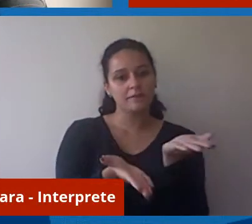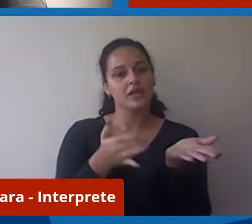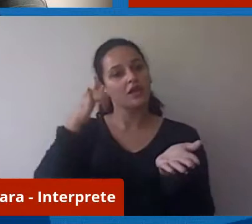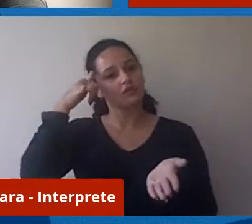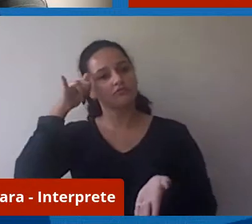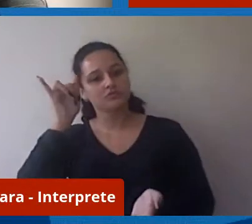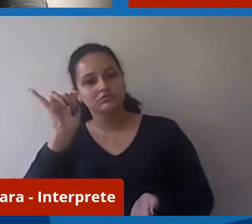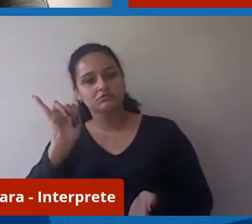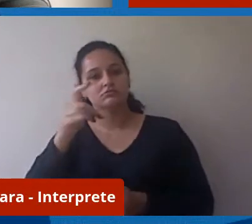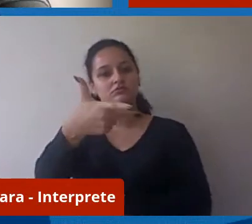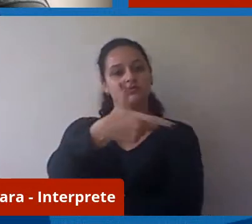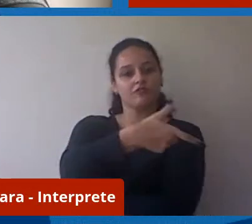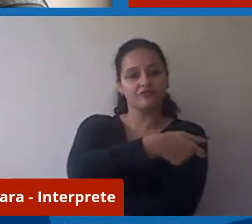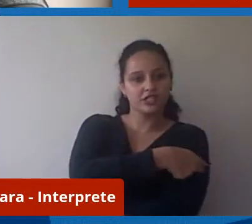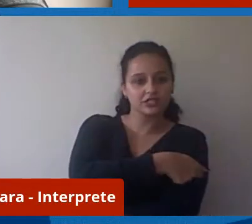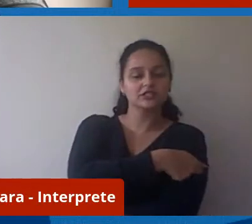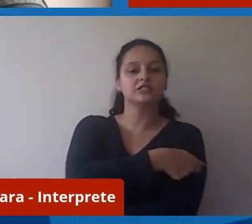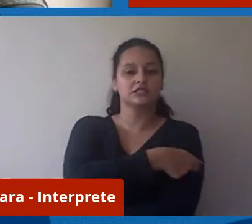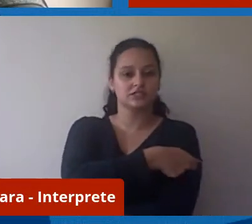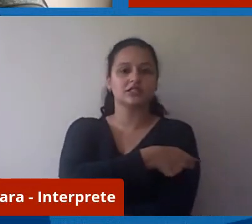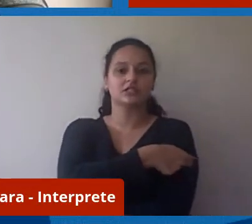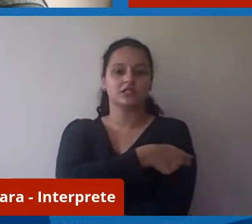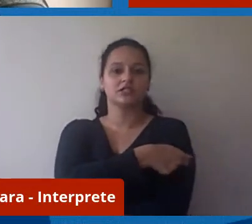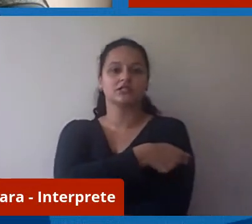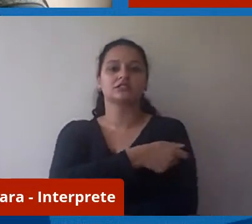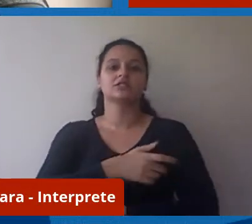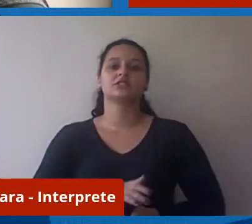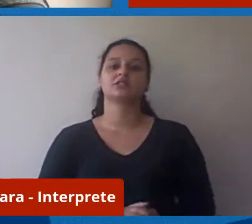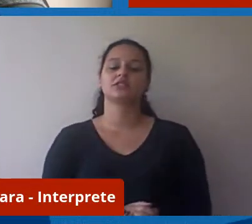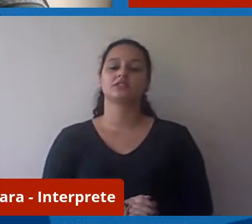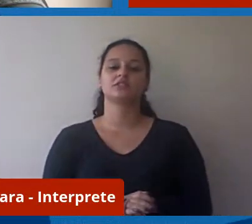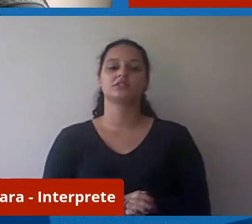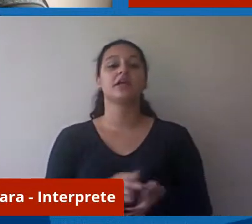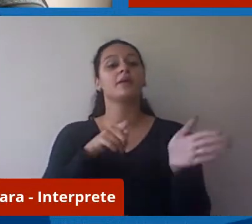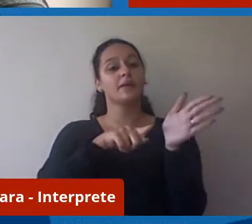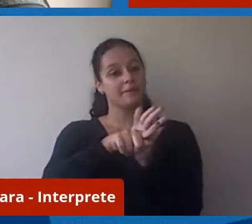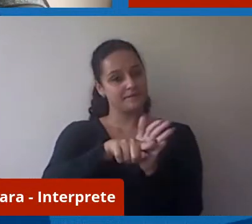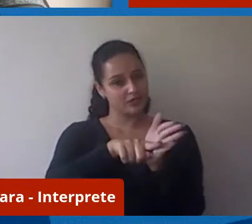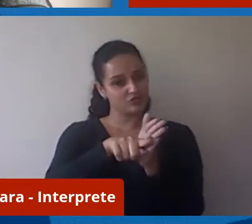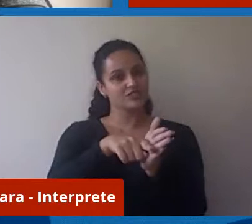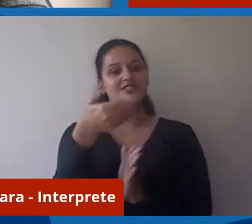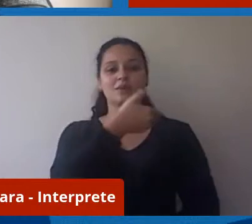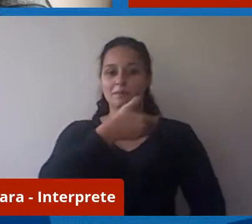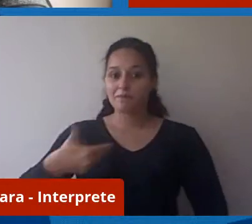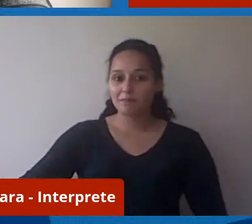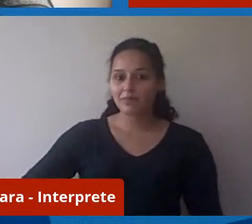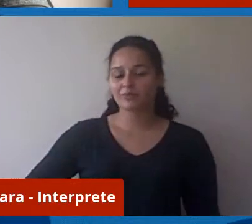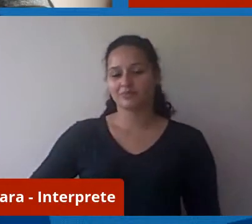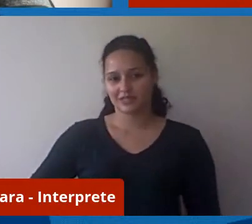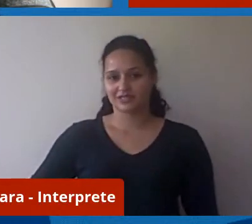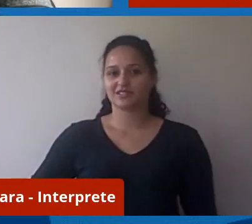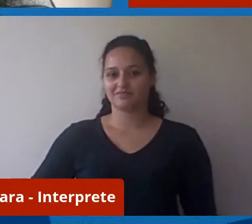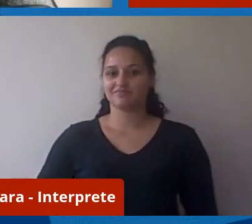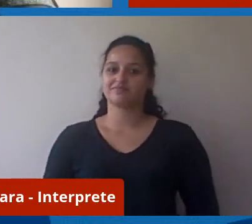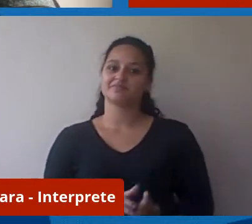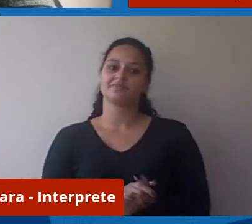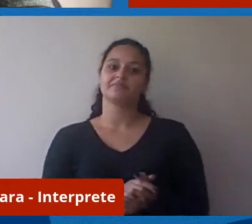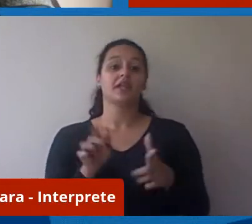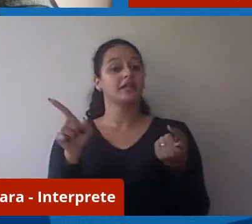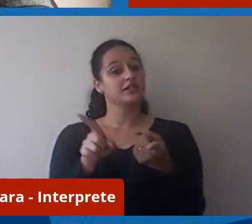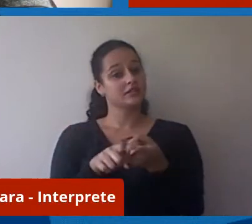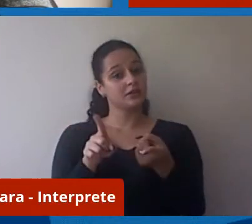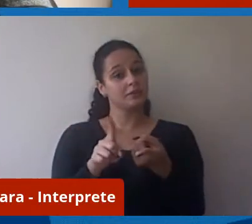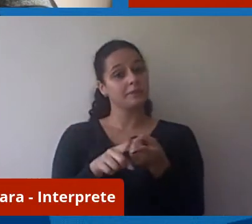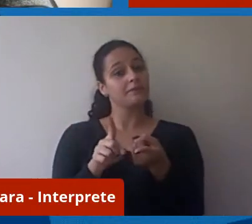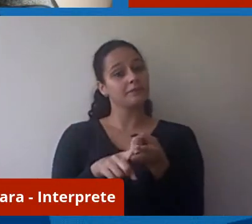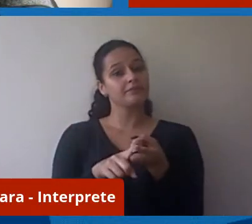prevenção. A vacina vai sair certamente do setor público, da pesquisa pública, né? E, ao mesmo tempo, a gente vê